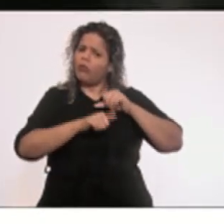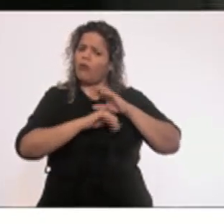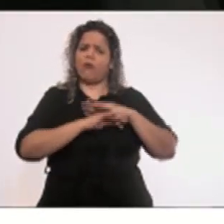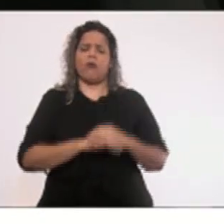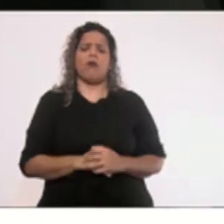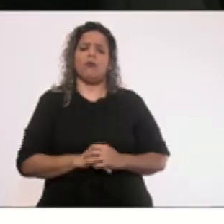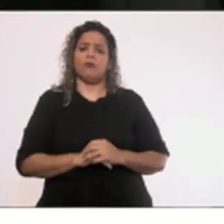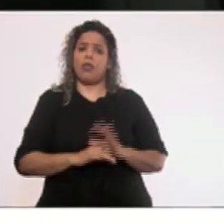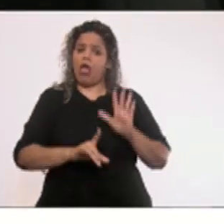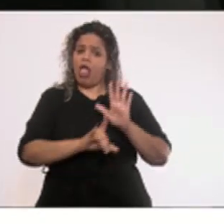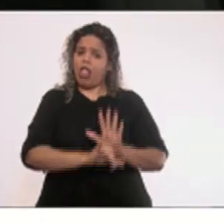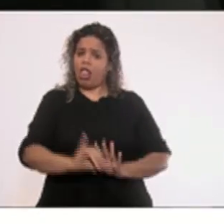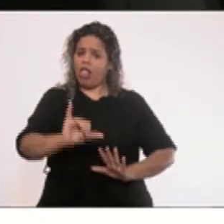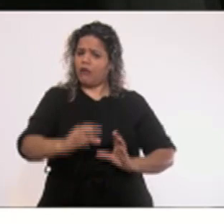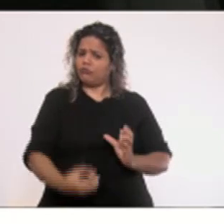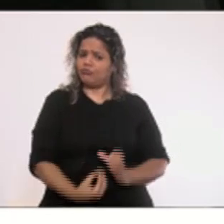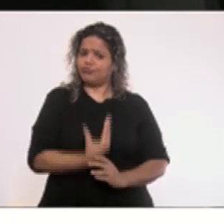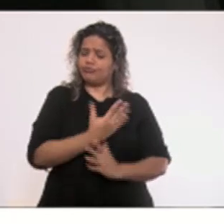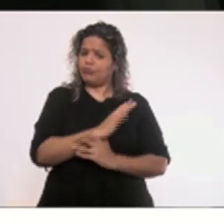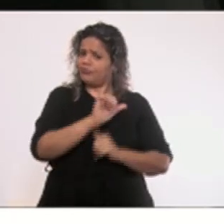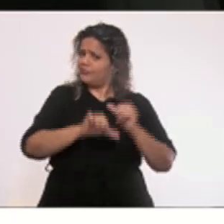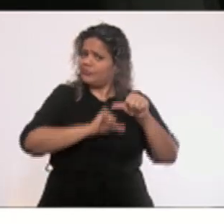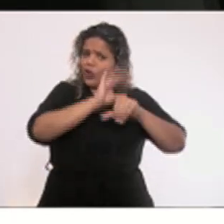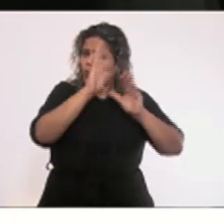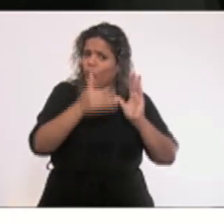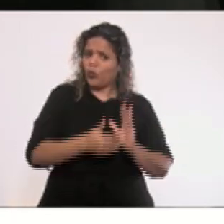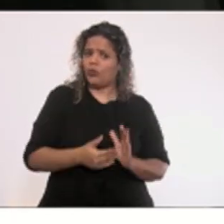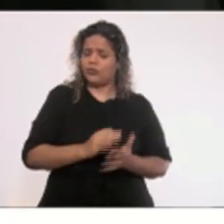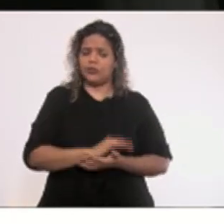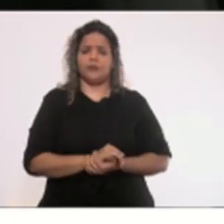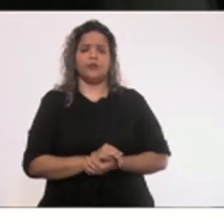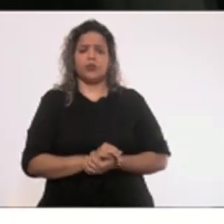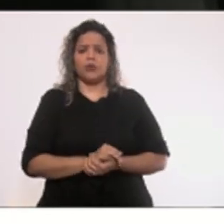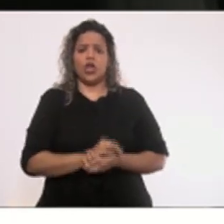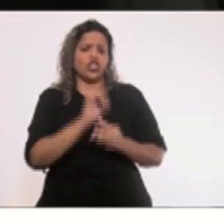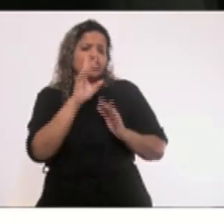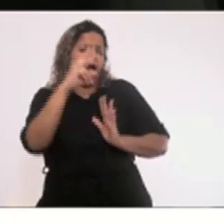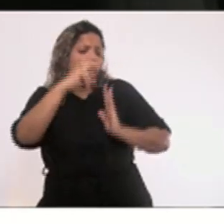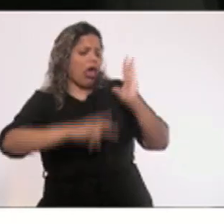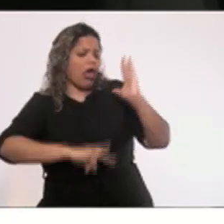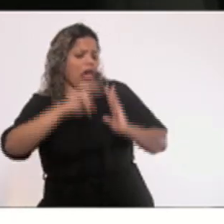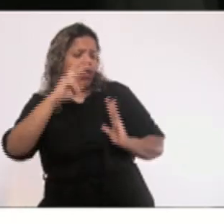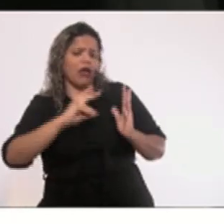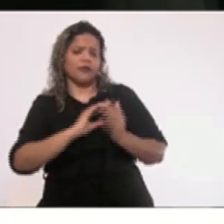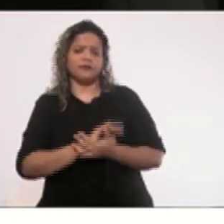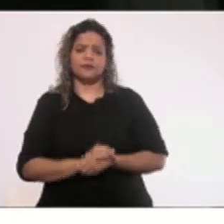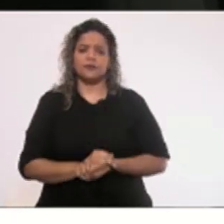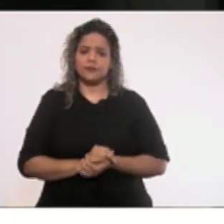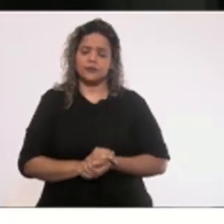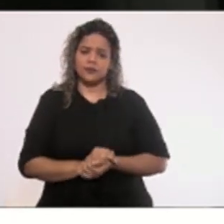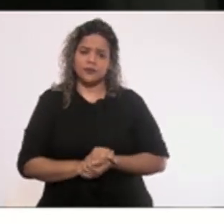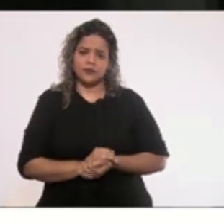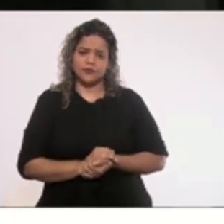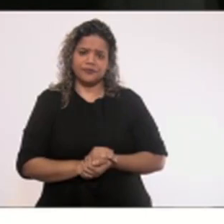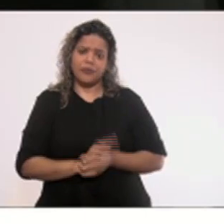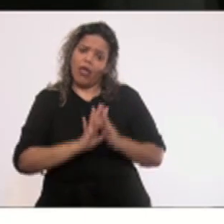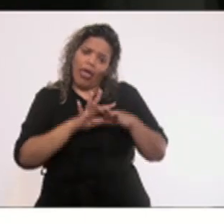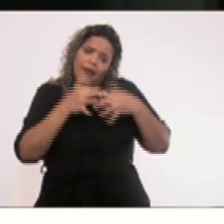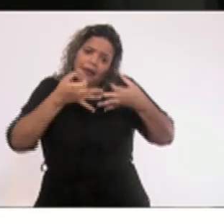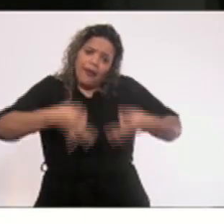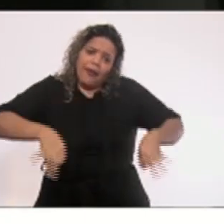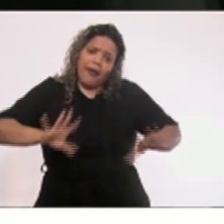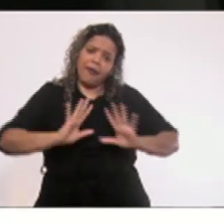basicamente a lei original, por uma simples leitura, é